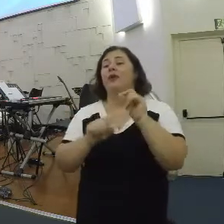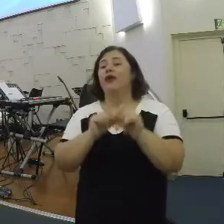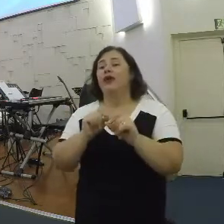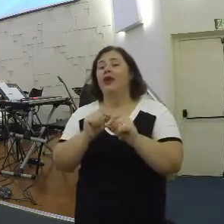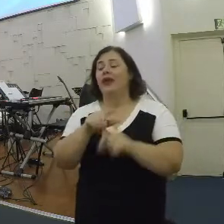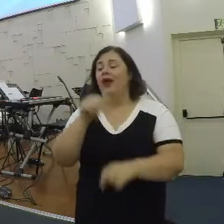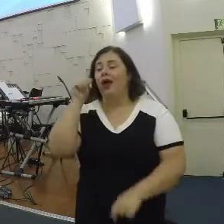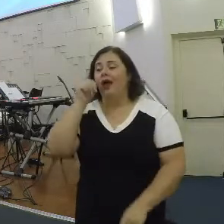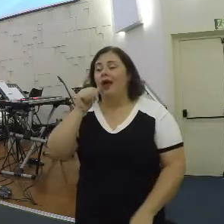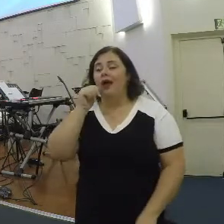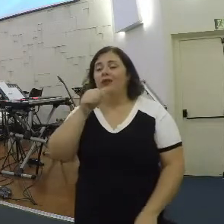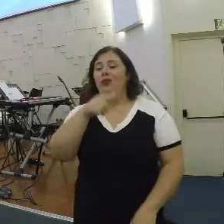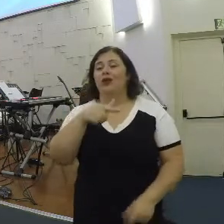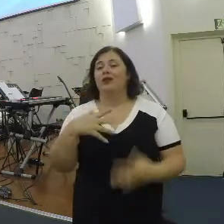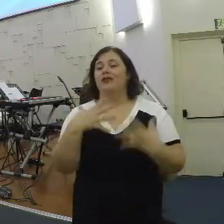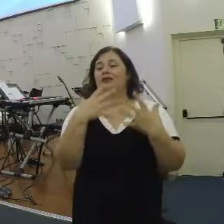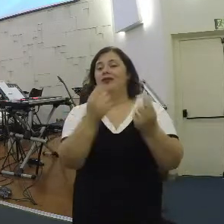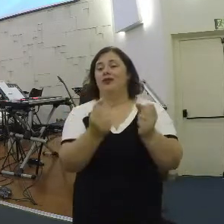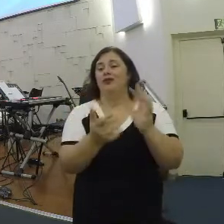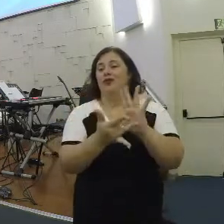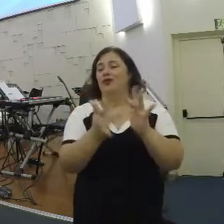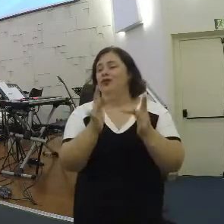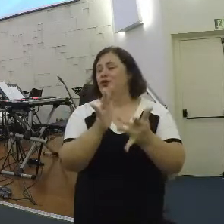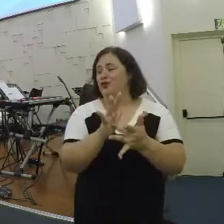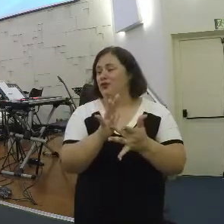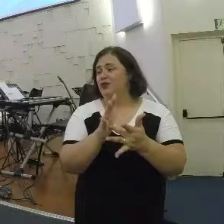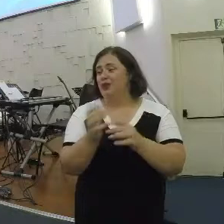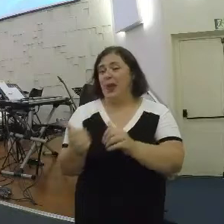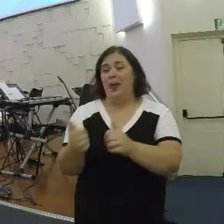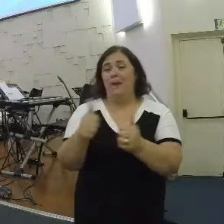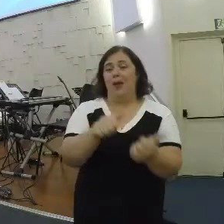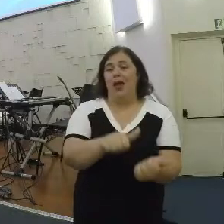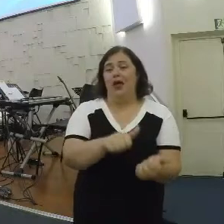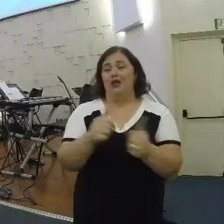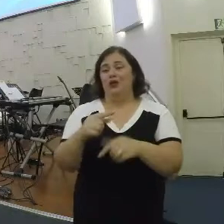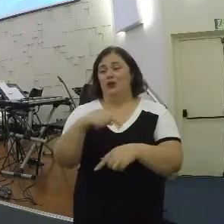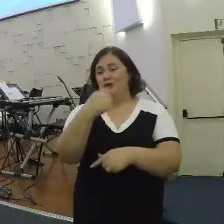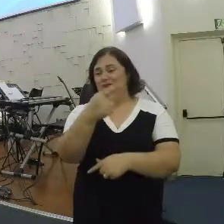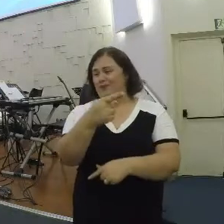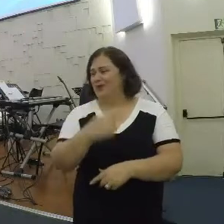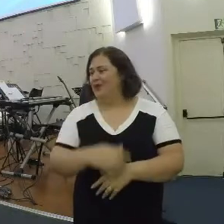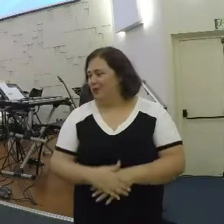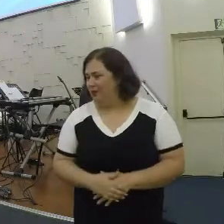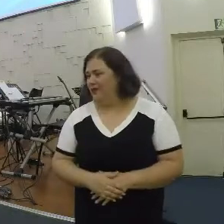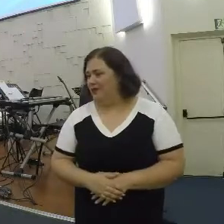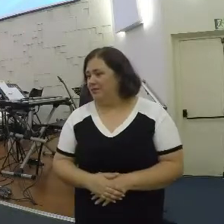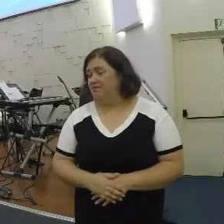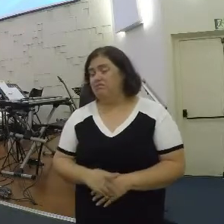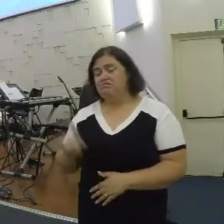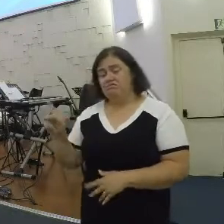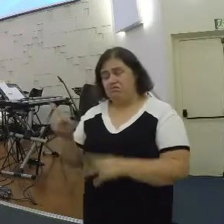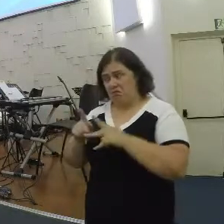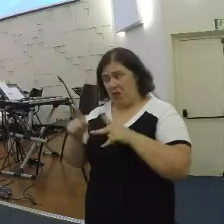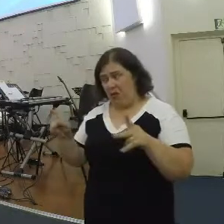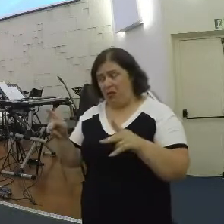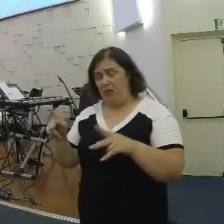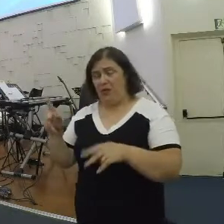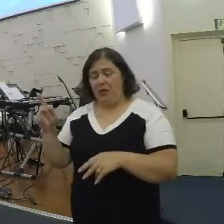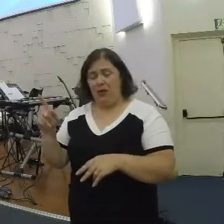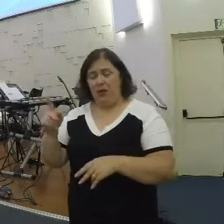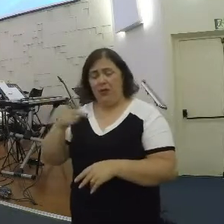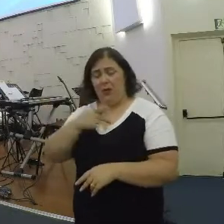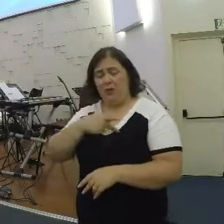ela começou a ir às nossas reuniões dos estudantes, Aliança Bíblica Universitária. E em pouco tempo, irmãos, aquela